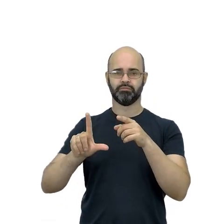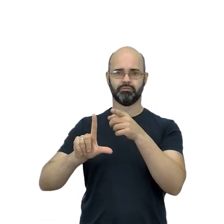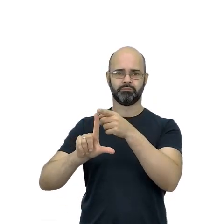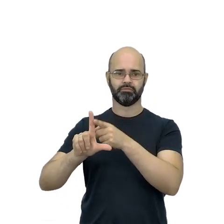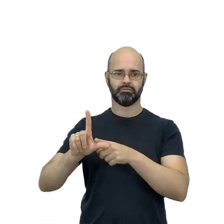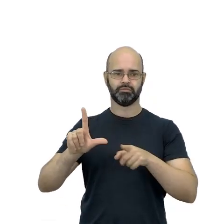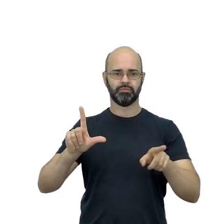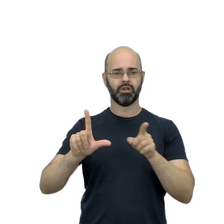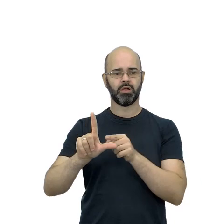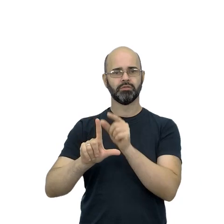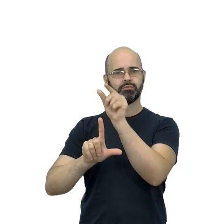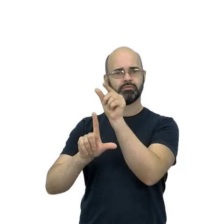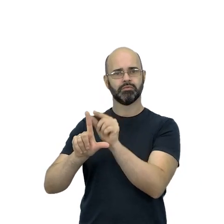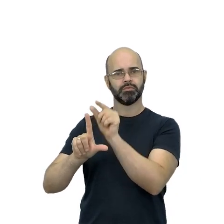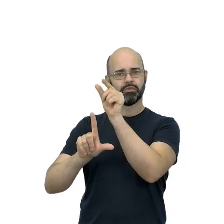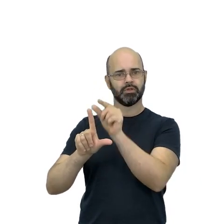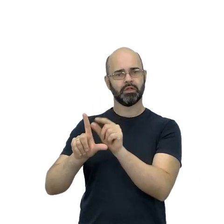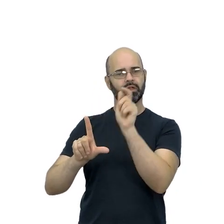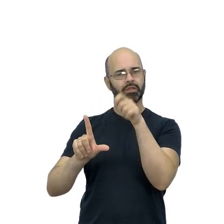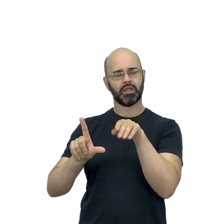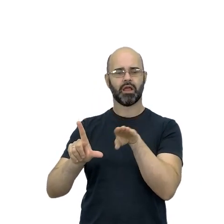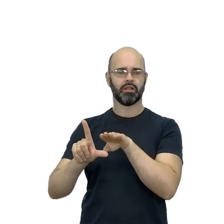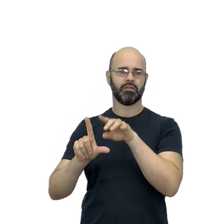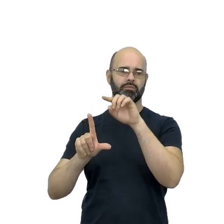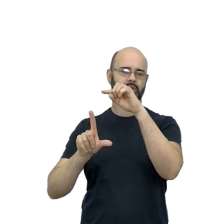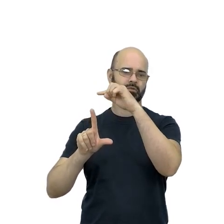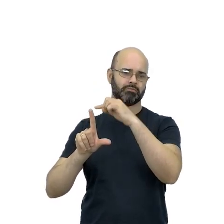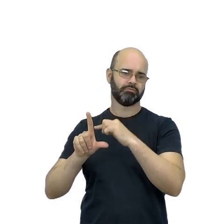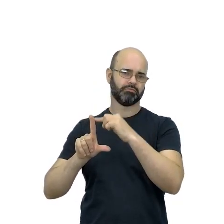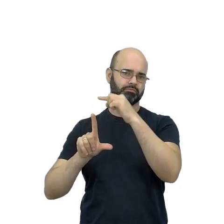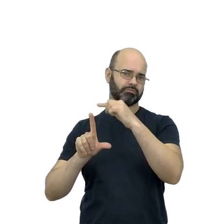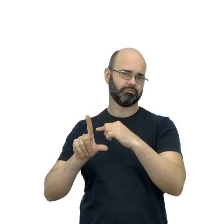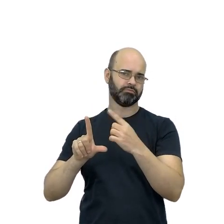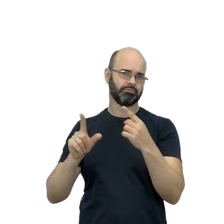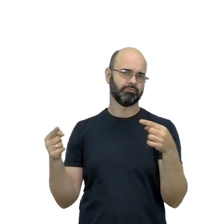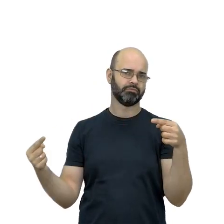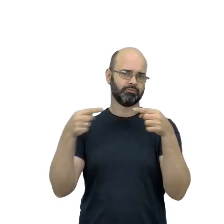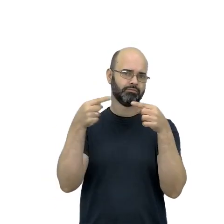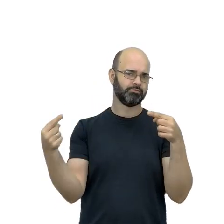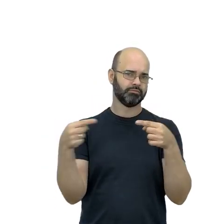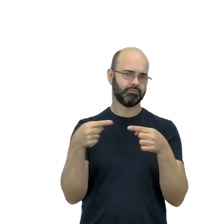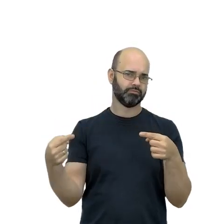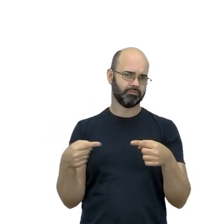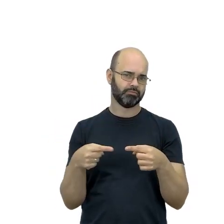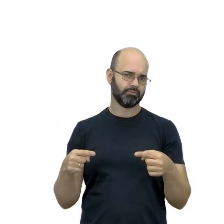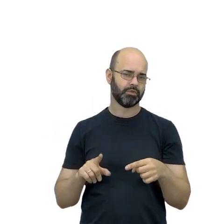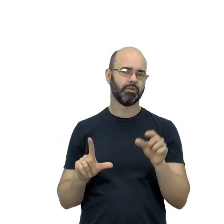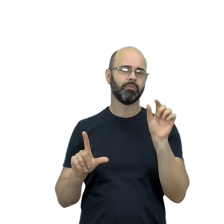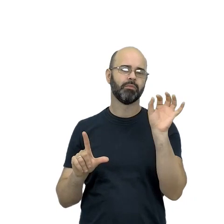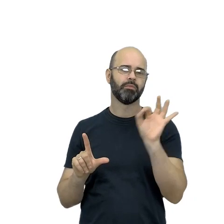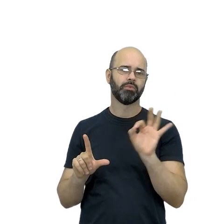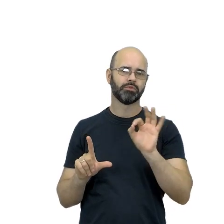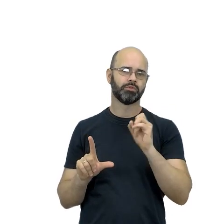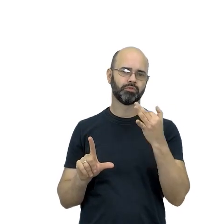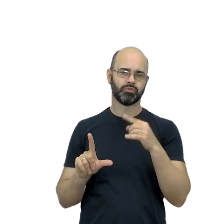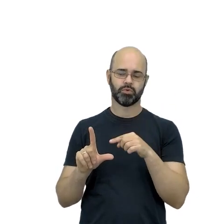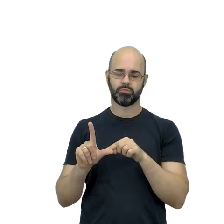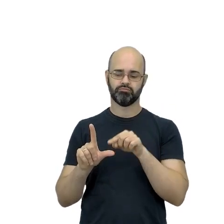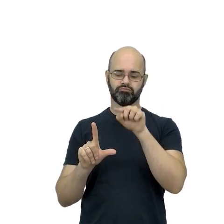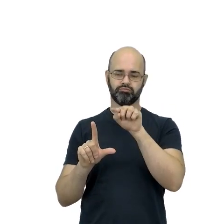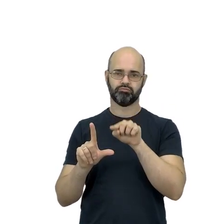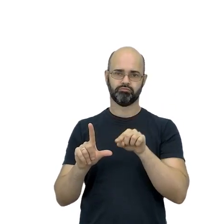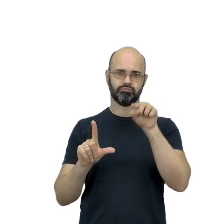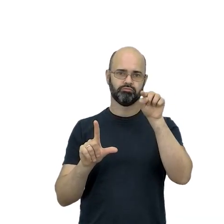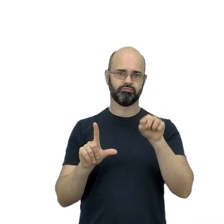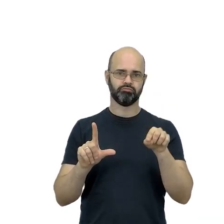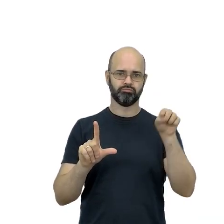nós colocamos também aqui do lado para que ele possa fazer a relação aqui, né, de altura com